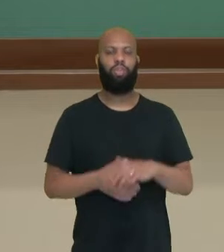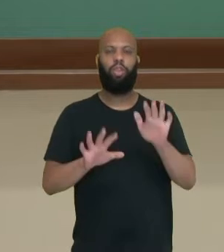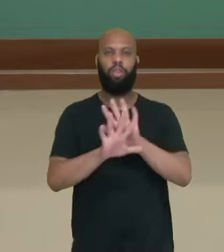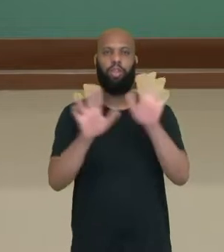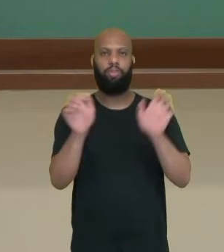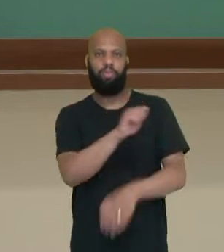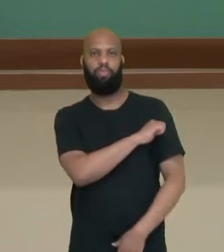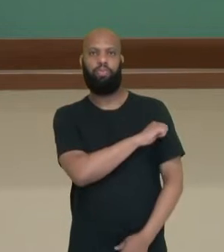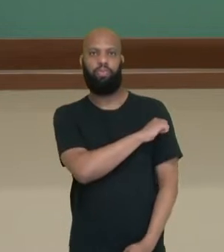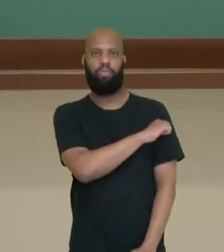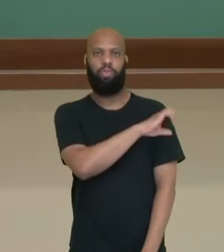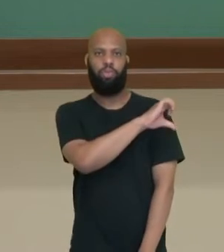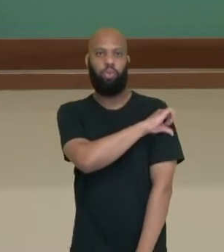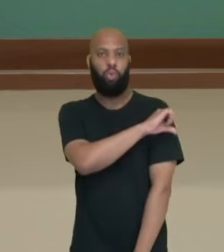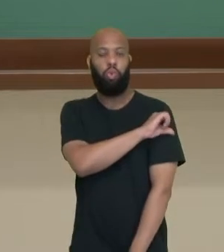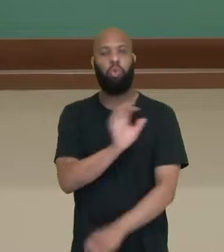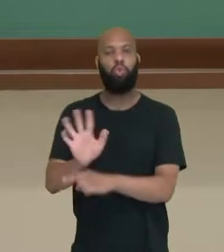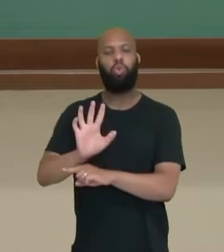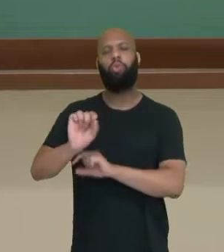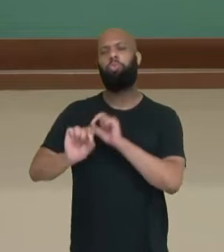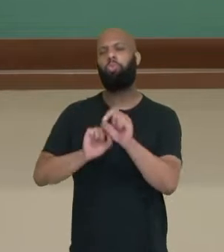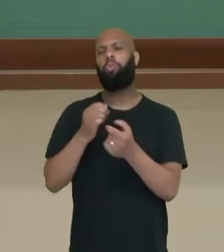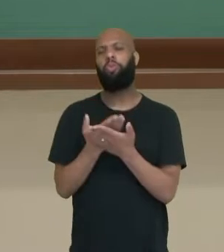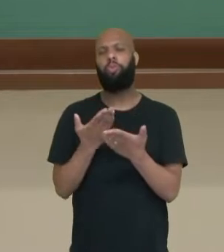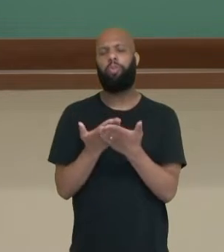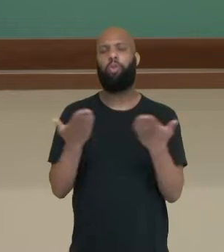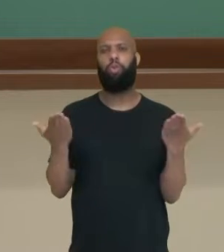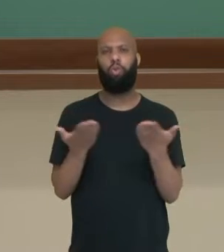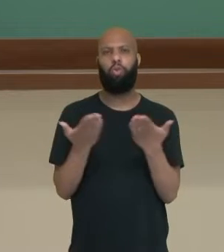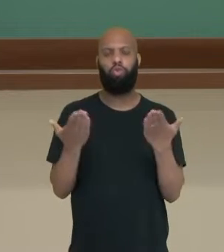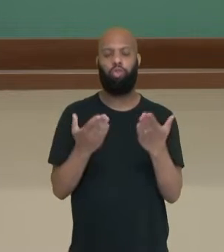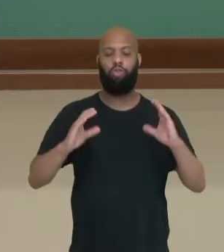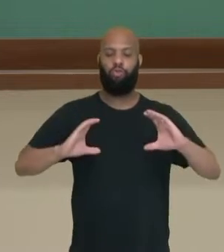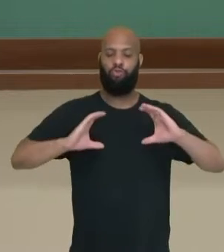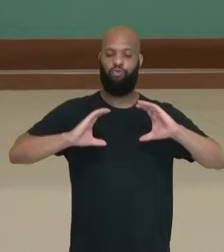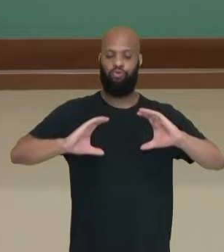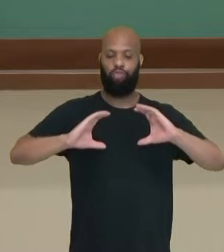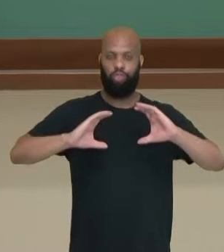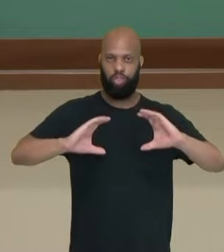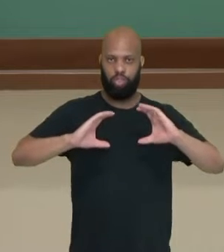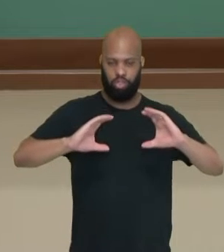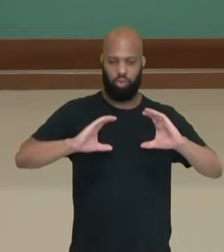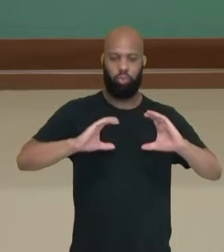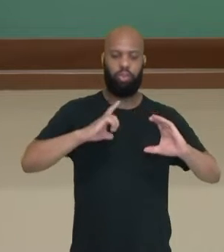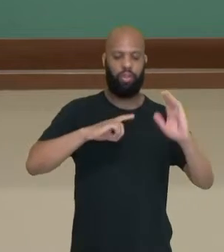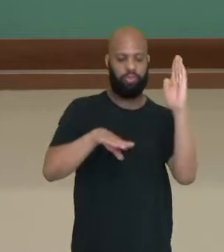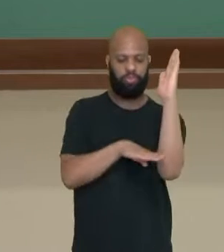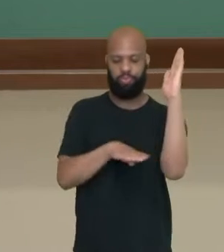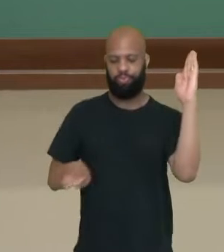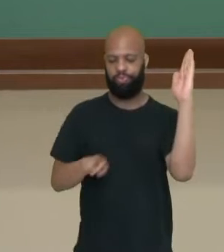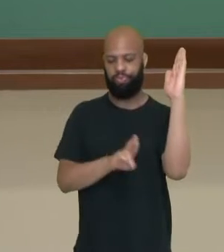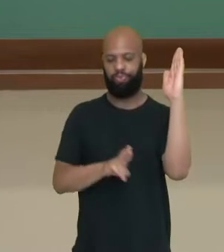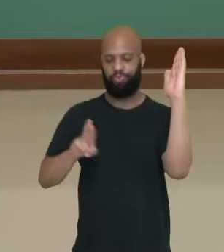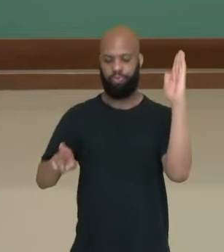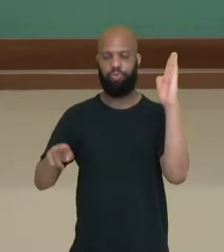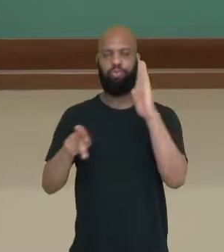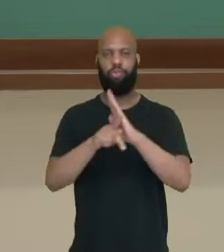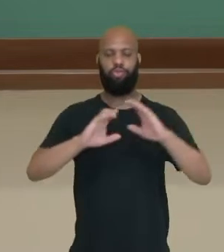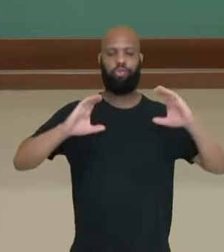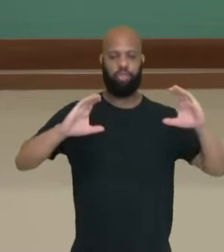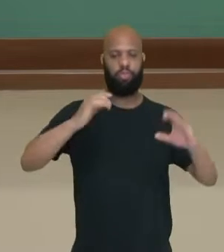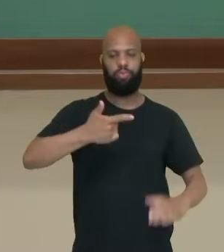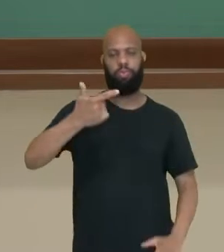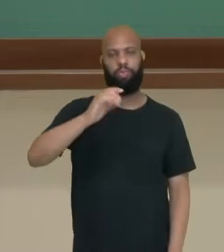Olá, estudantes do nono ano! Nesse vídeo vamos falar sobre noção de função, zeros ou raízes de uma função